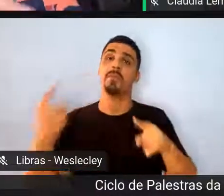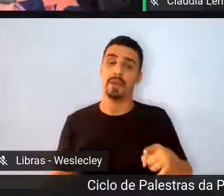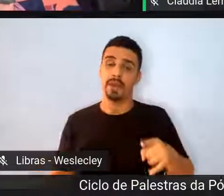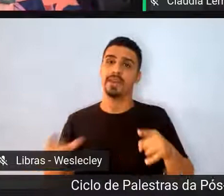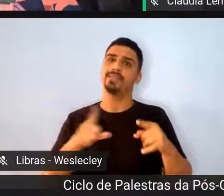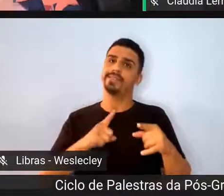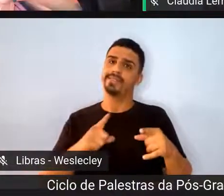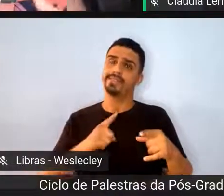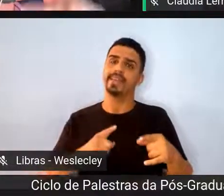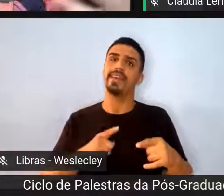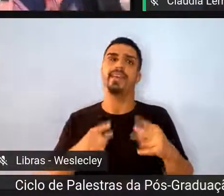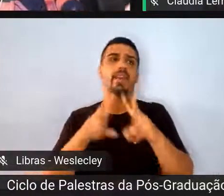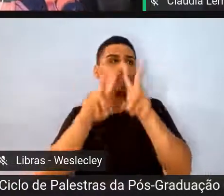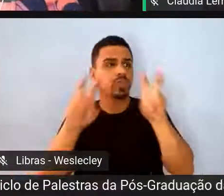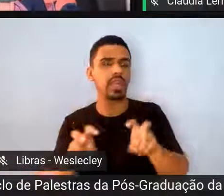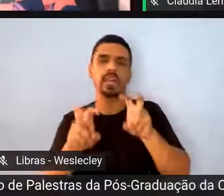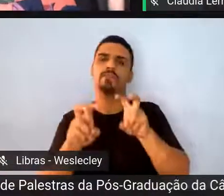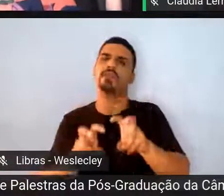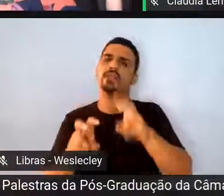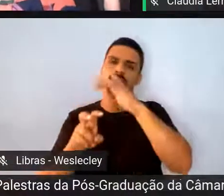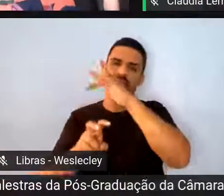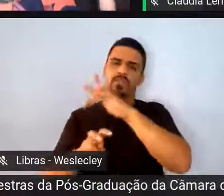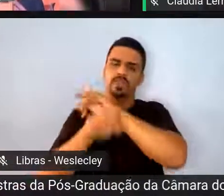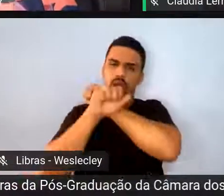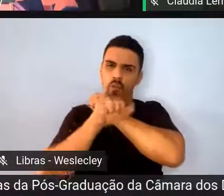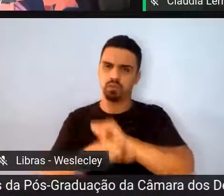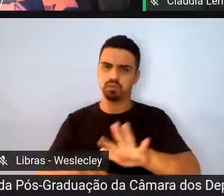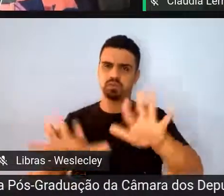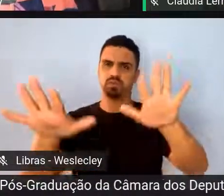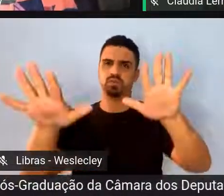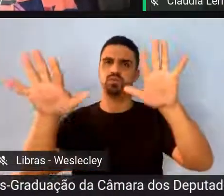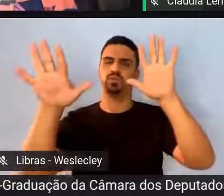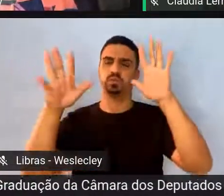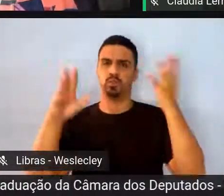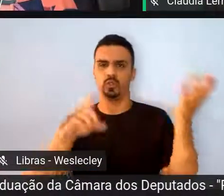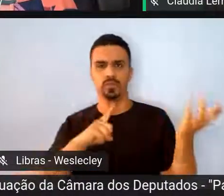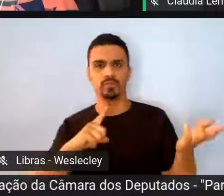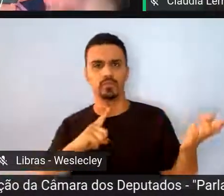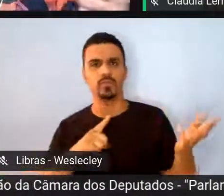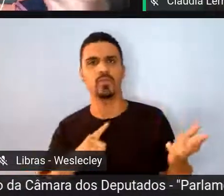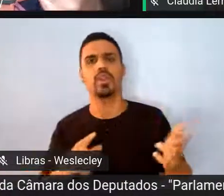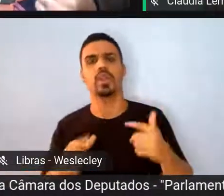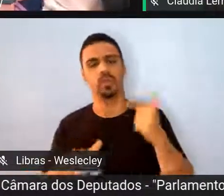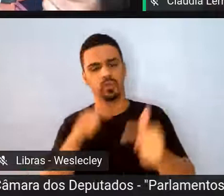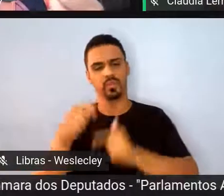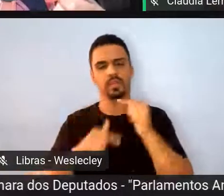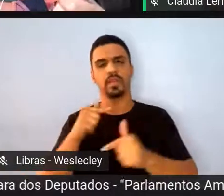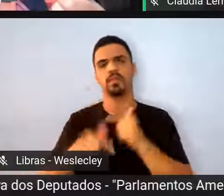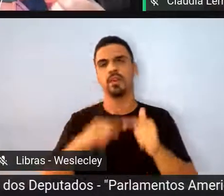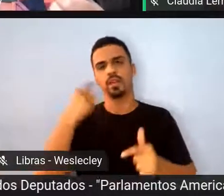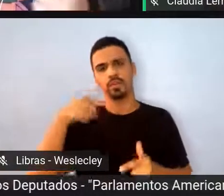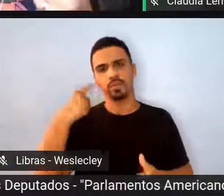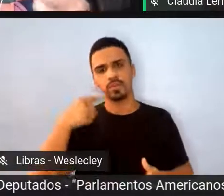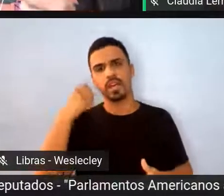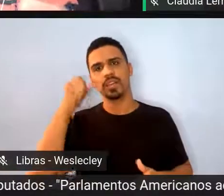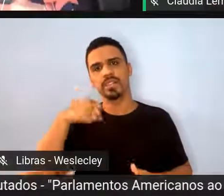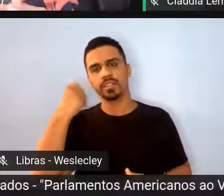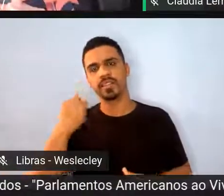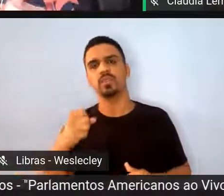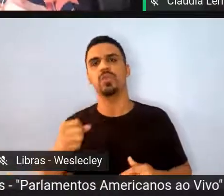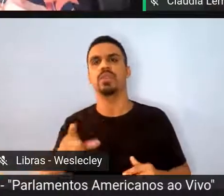até onde as pessoas estão e acabam popularizando, de certa forma, o trabalho do parlamentar, reforçando essa